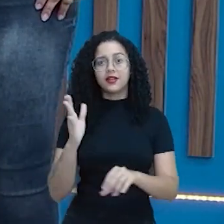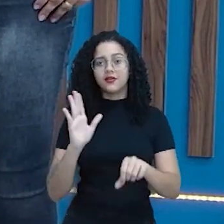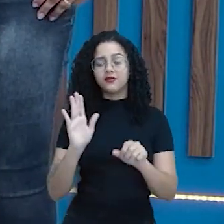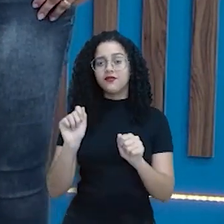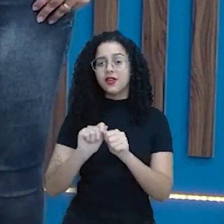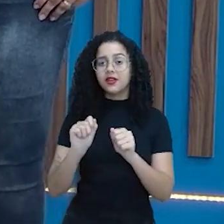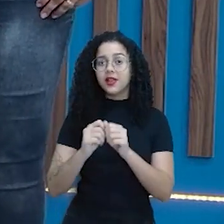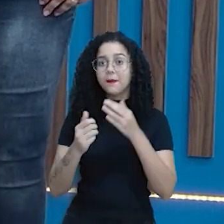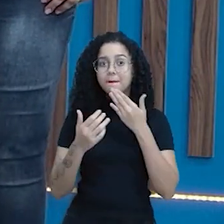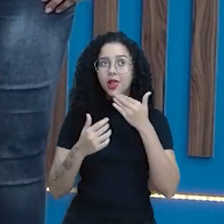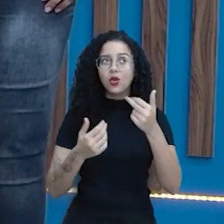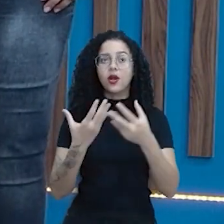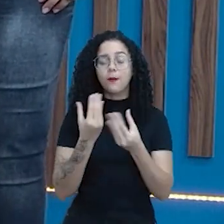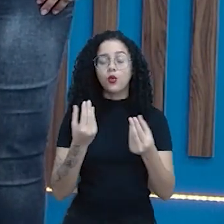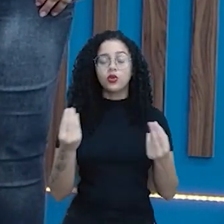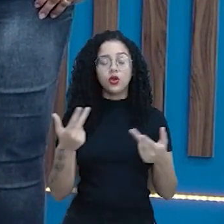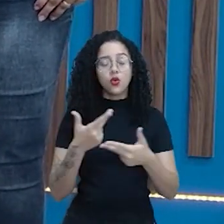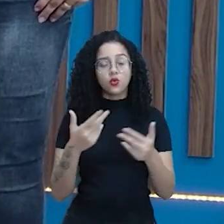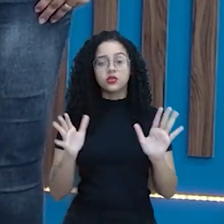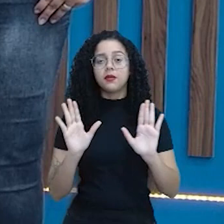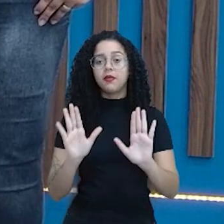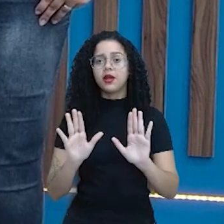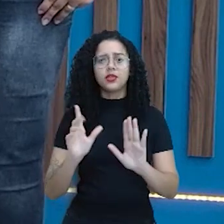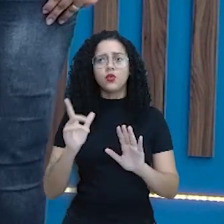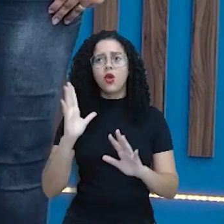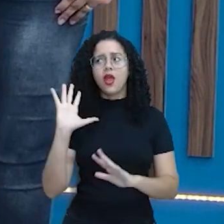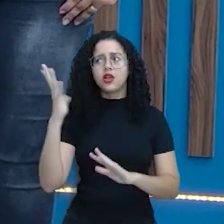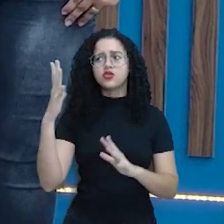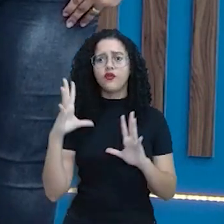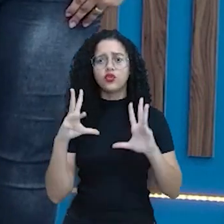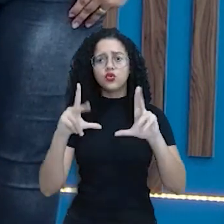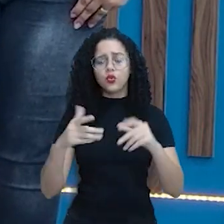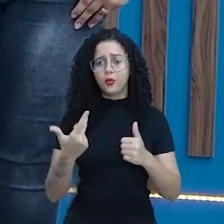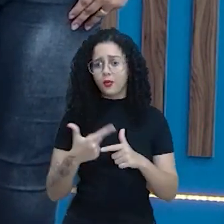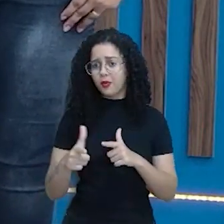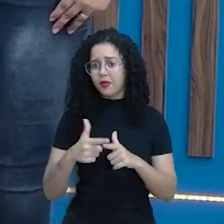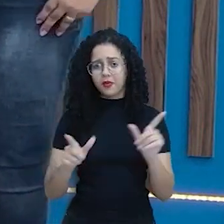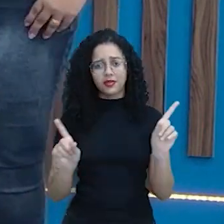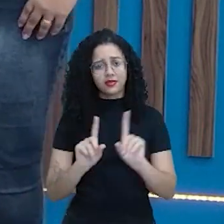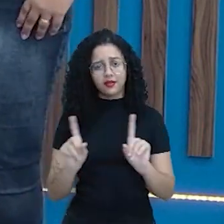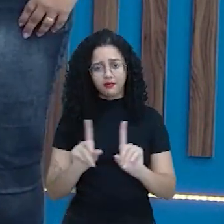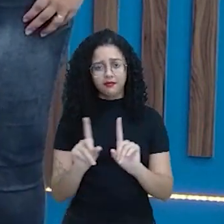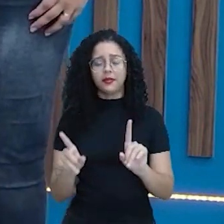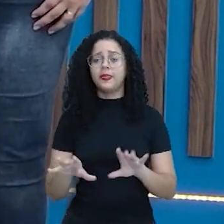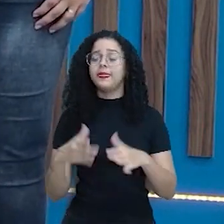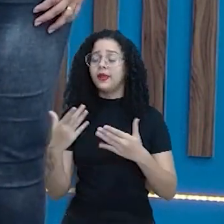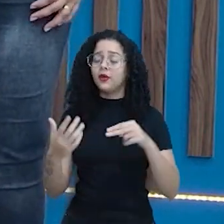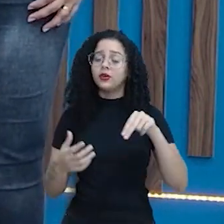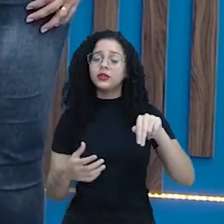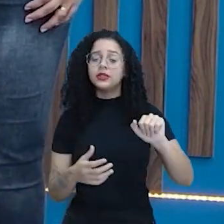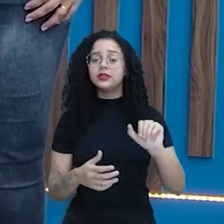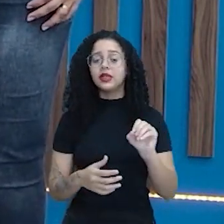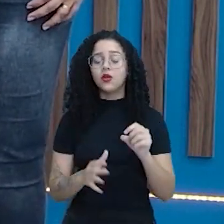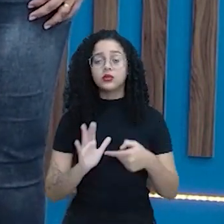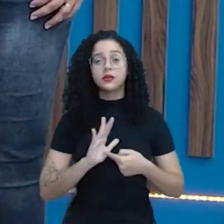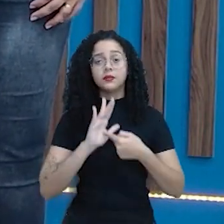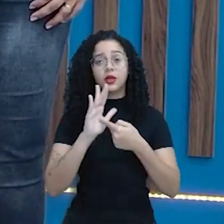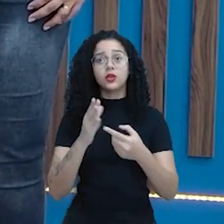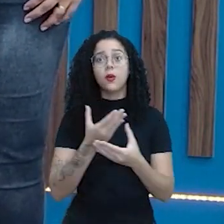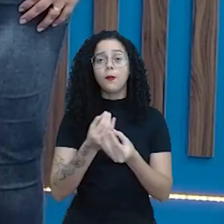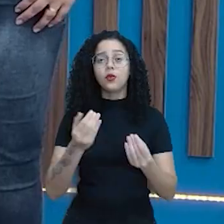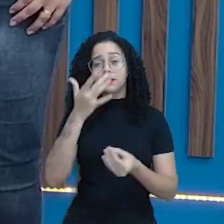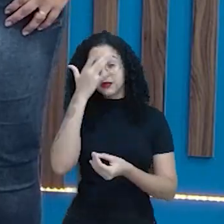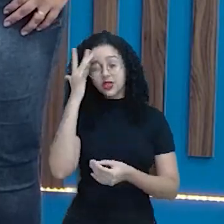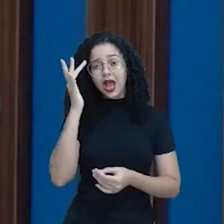feitas para melhorar muita coisa, mas elas não resolvem todos os problemas, não é isso? E aí, quando o Nau ele se apresentou, ele falou, né? Muita gente acha que